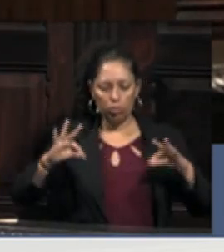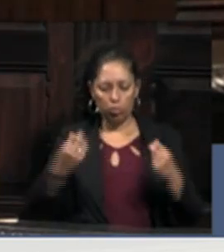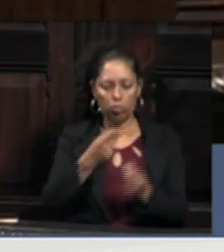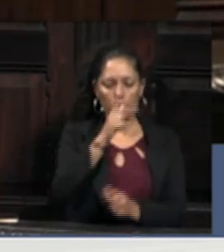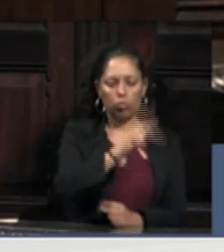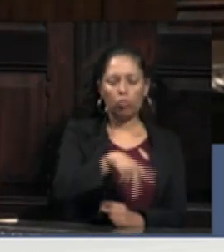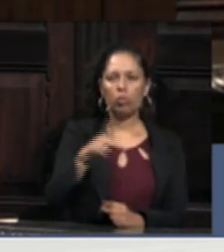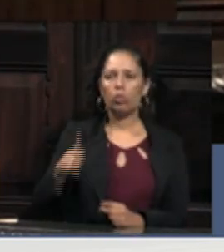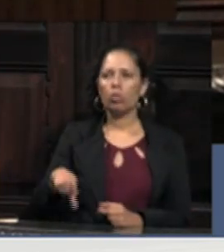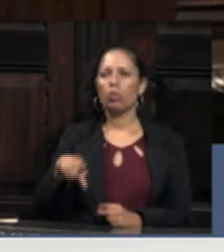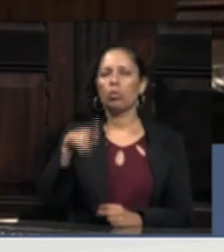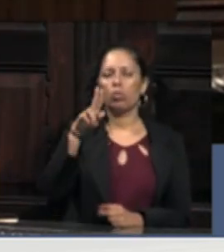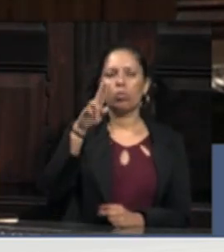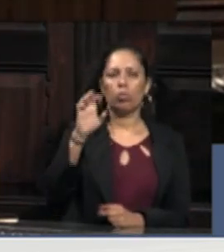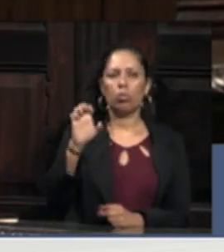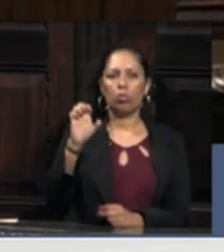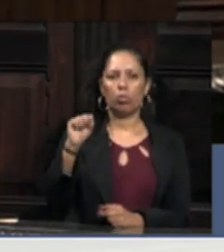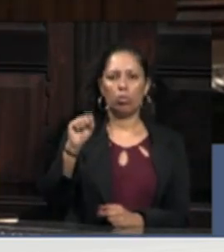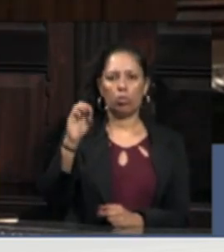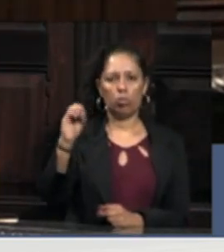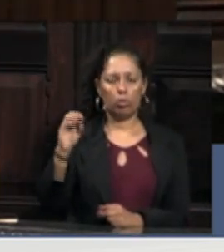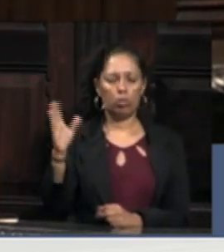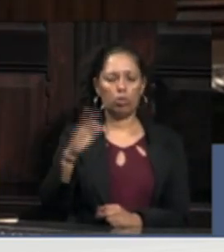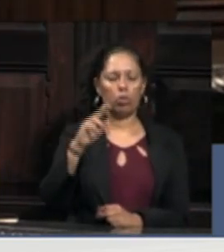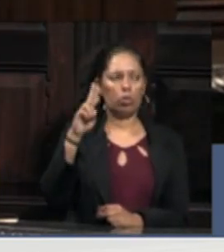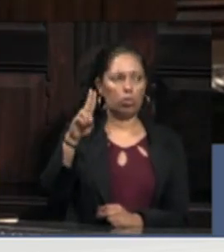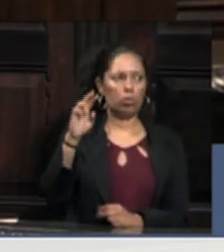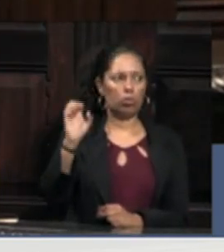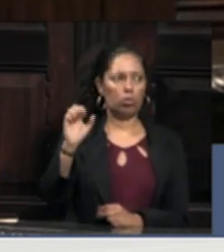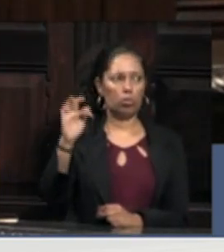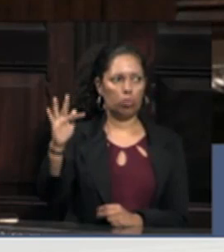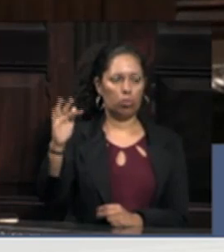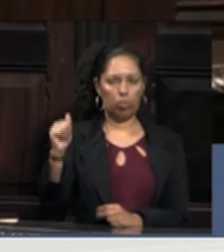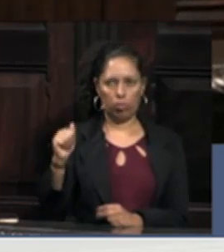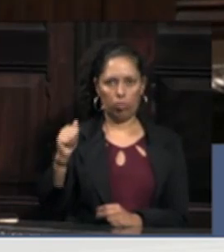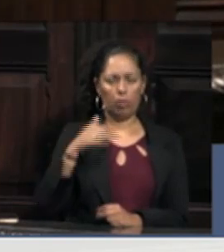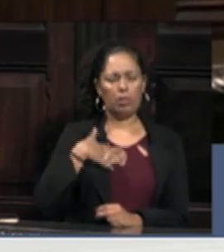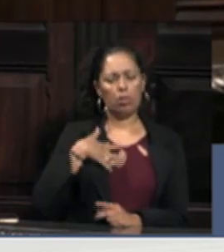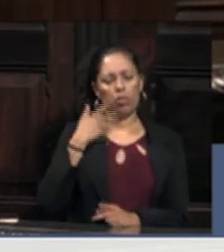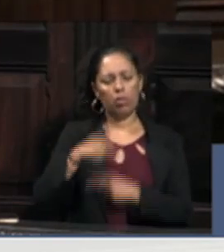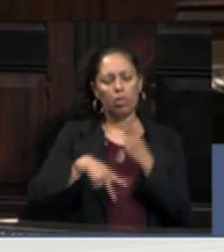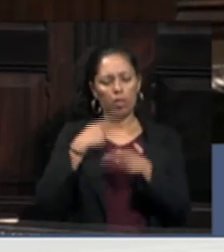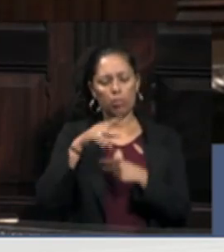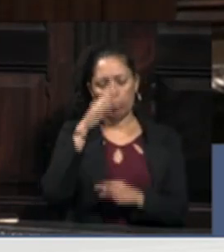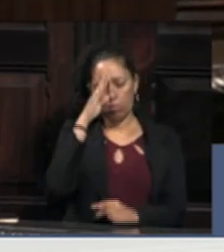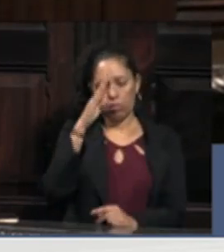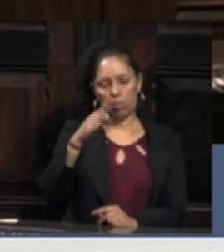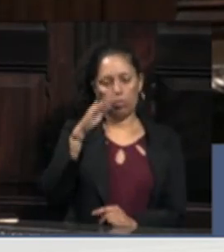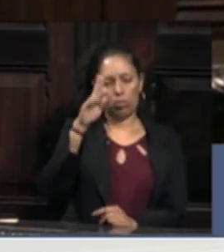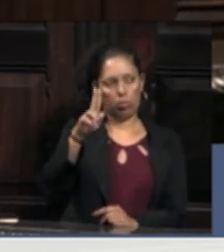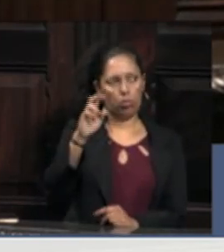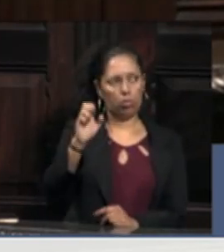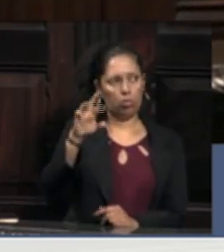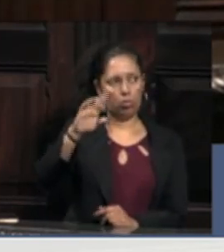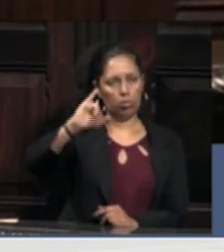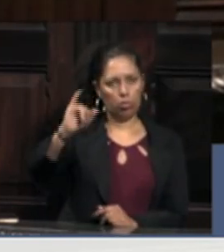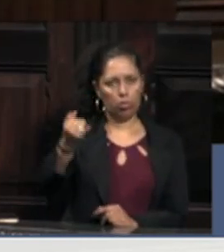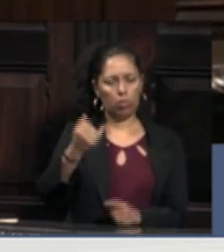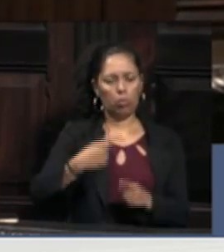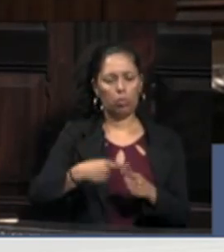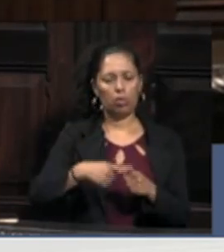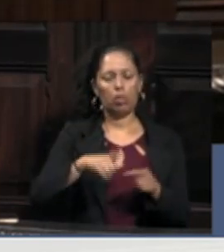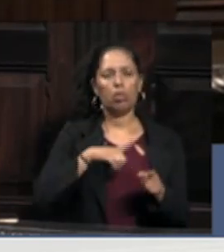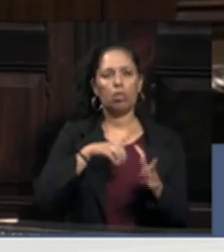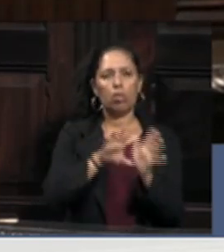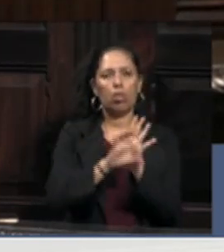UERJ, da UESO e da UENF. Mas me refiro especificamente ao UERJ, porque existe lei em vigor no Estado